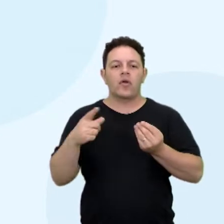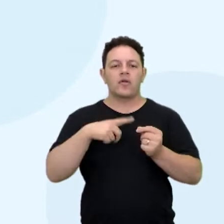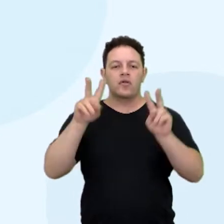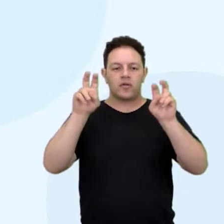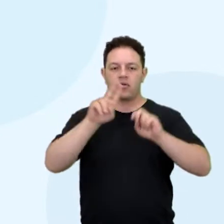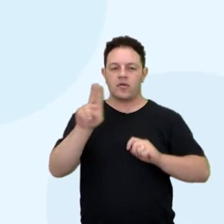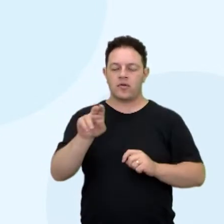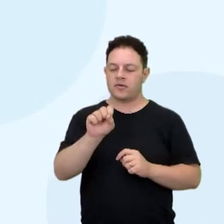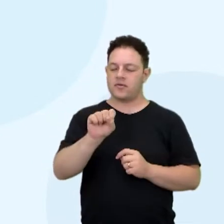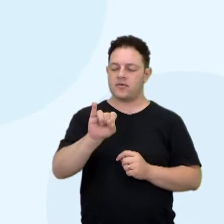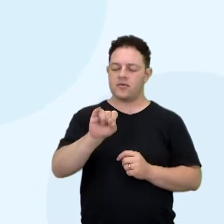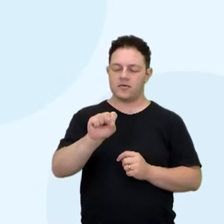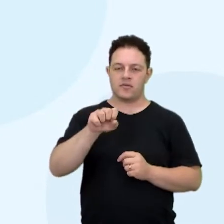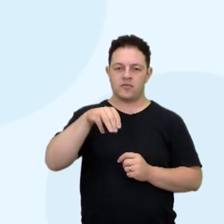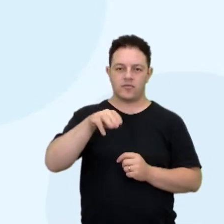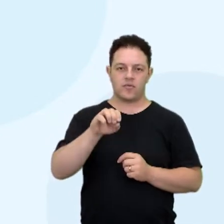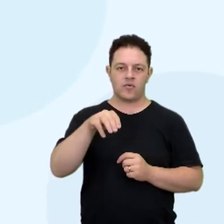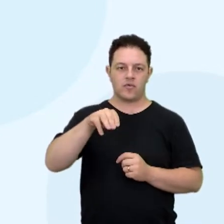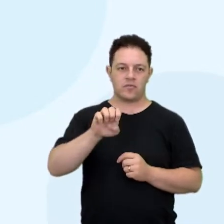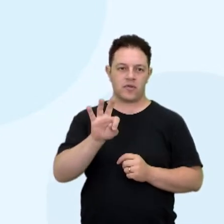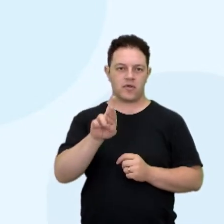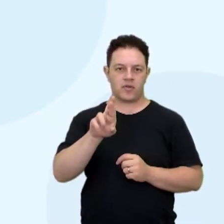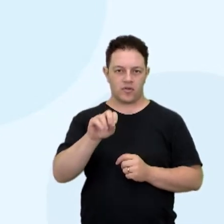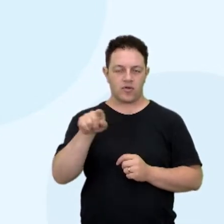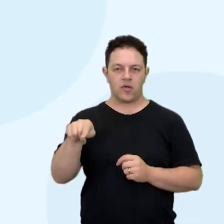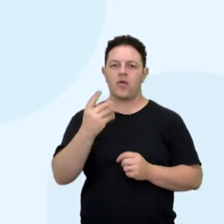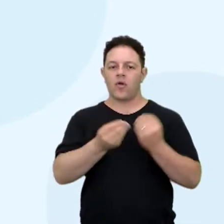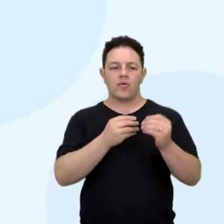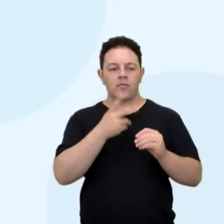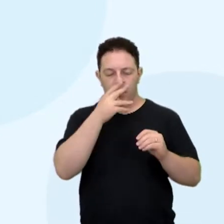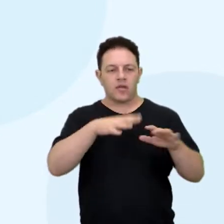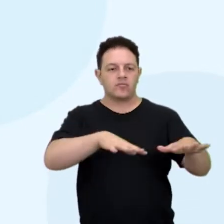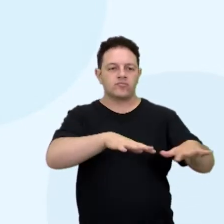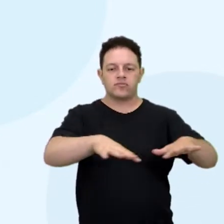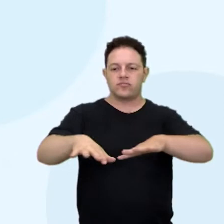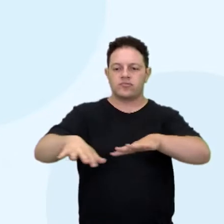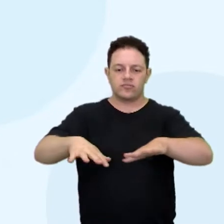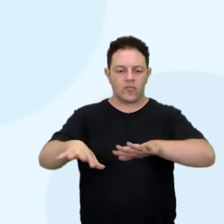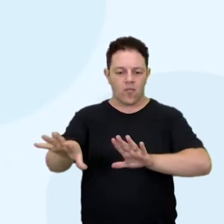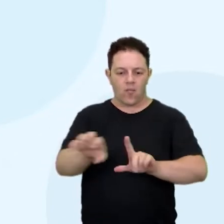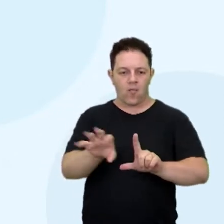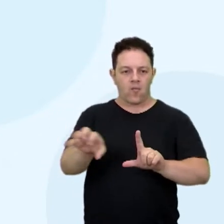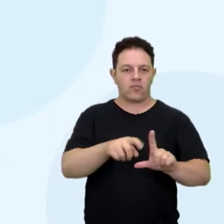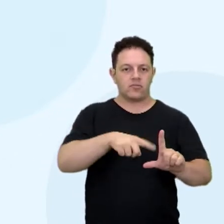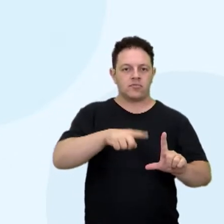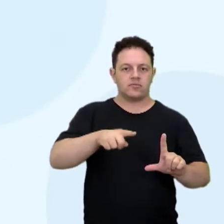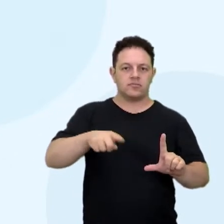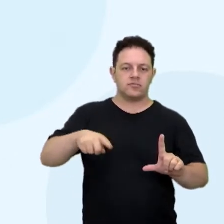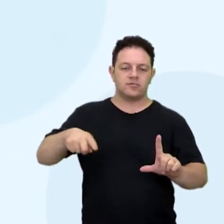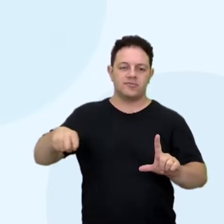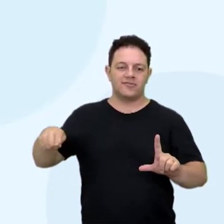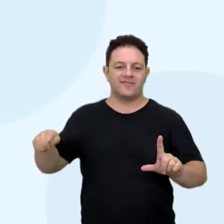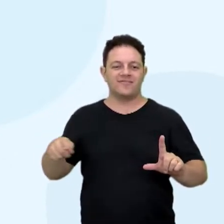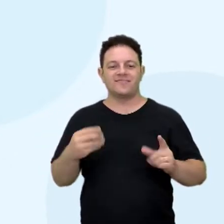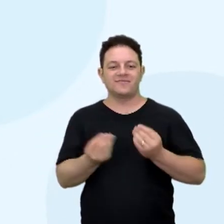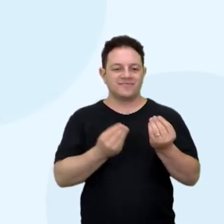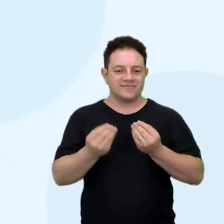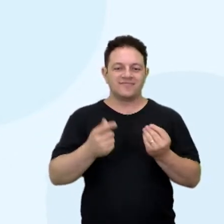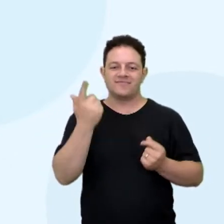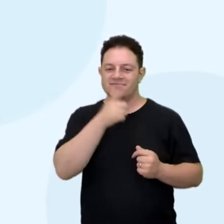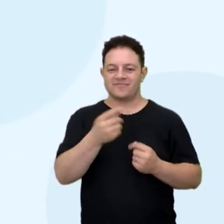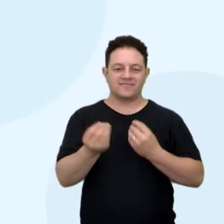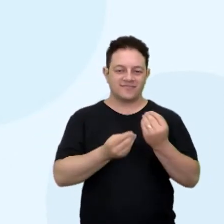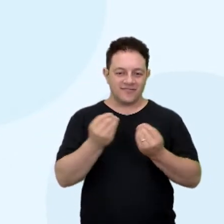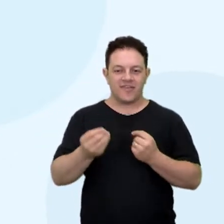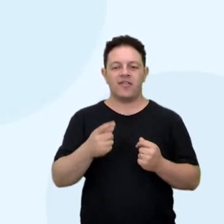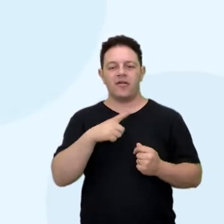sismômetro, que é o transdutor que percebe os movimentos do solo em um registrador. O sismômetro